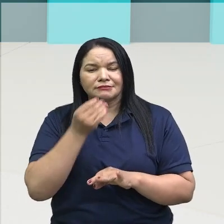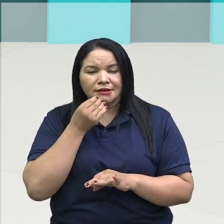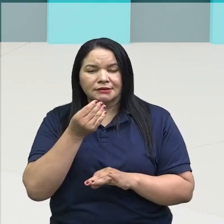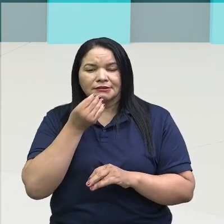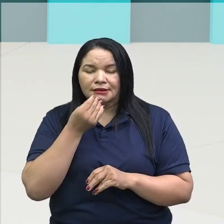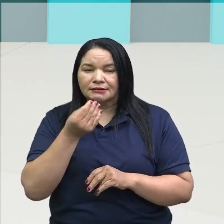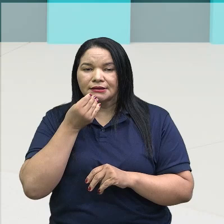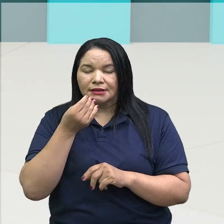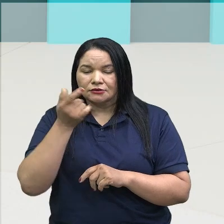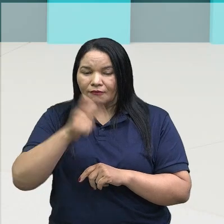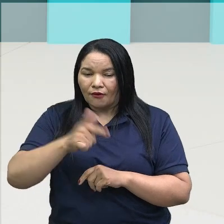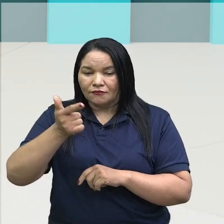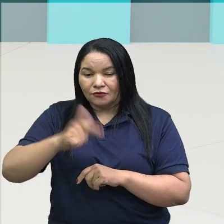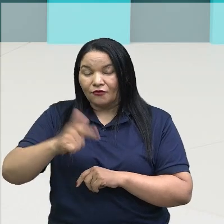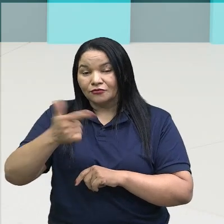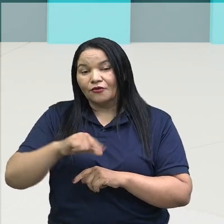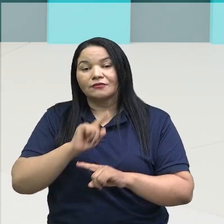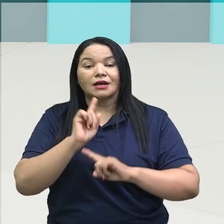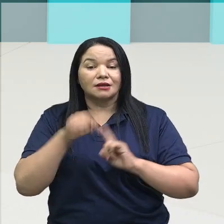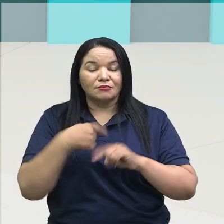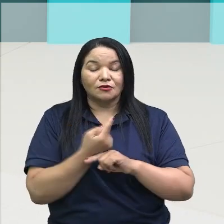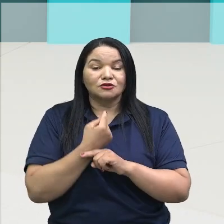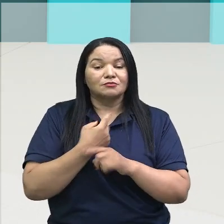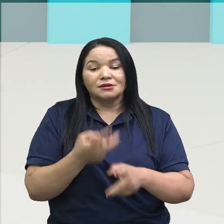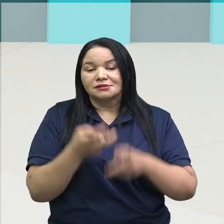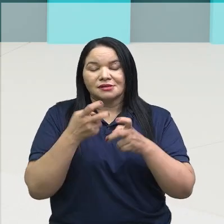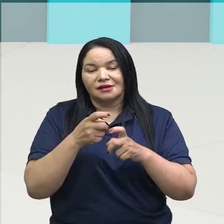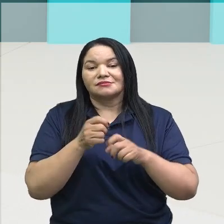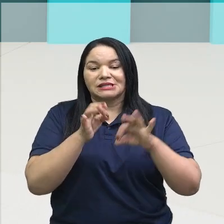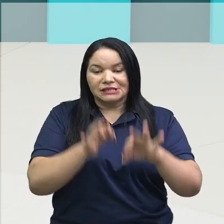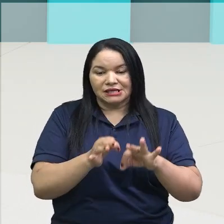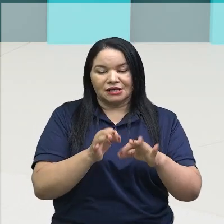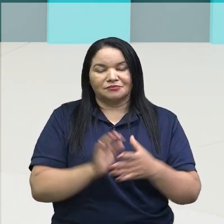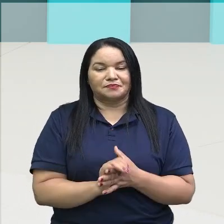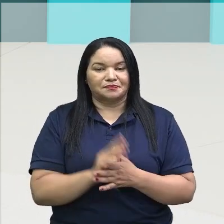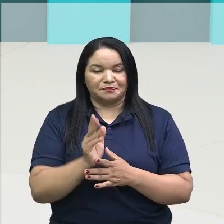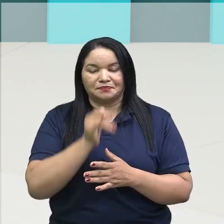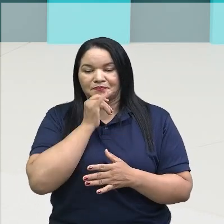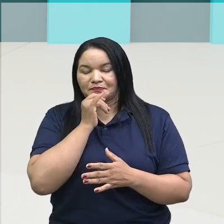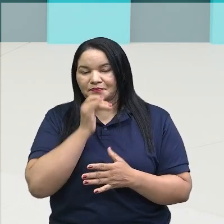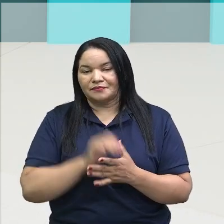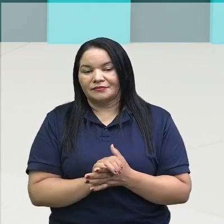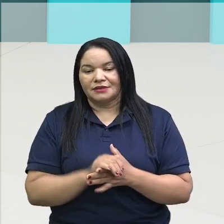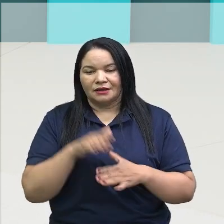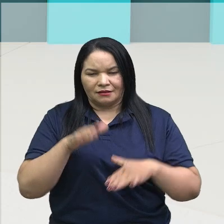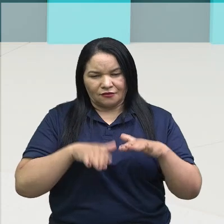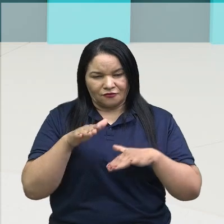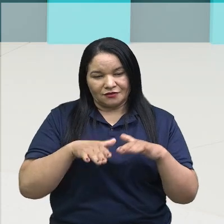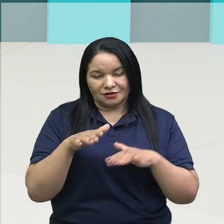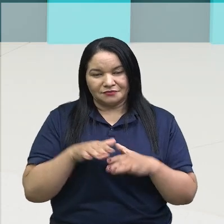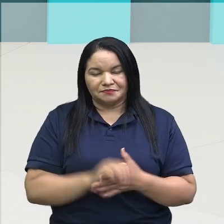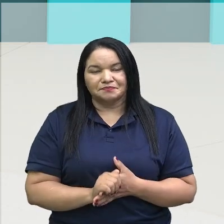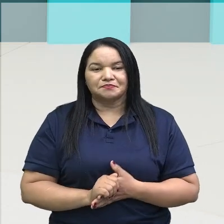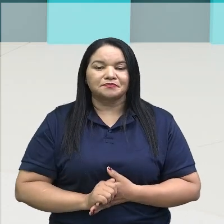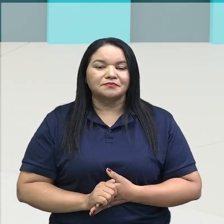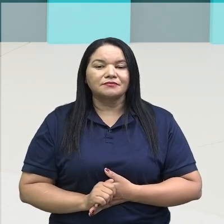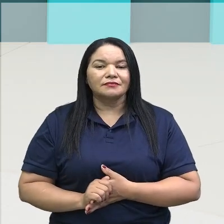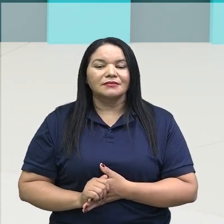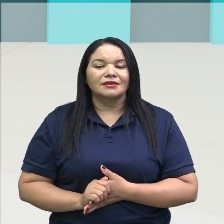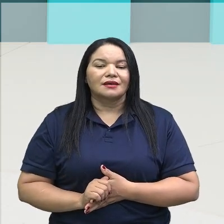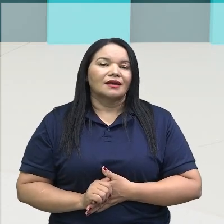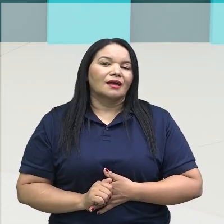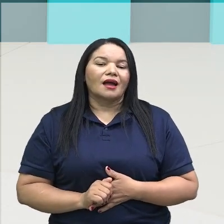e perceber que deu certo. Exemplo de argumento indutivo. Você vai fazer ali uma indução.